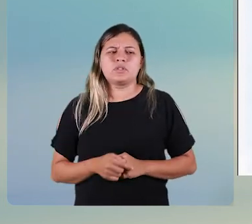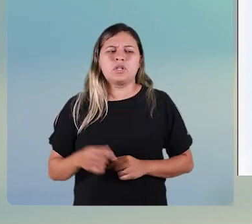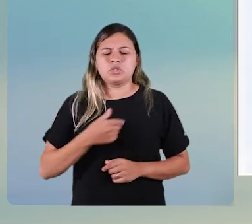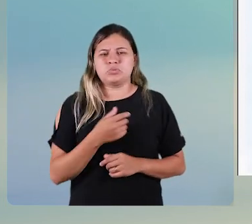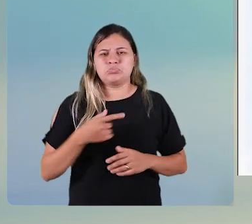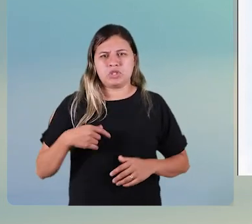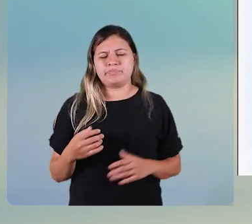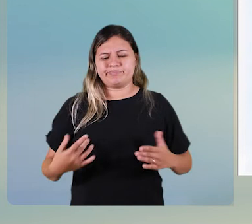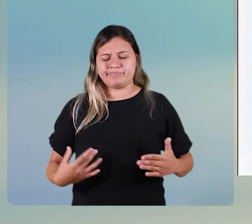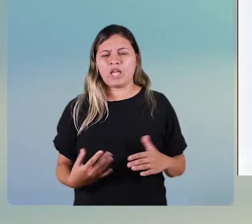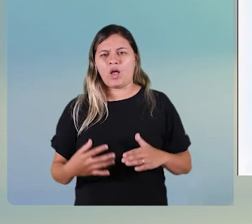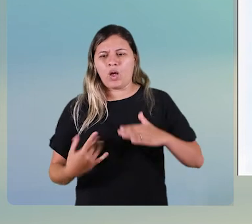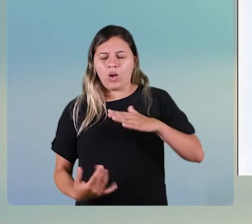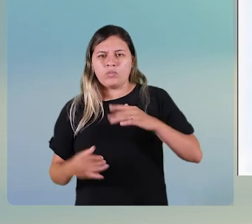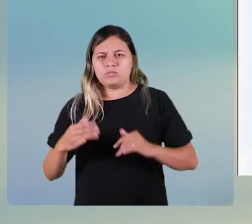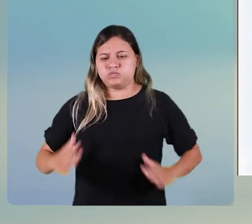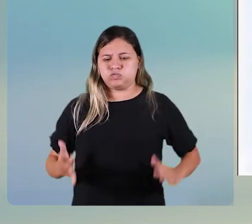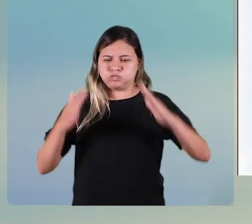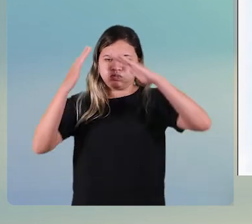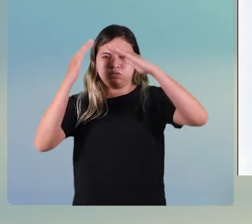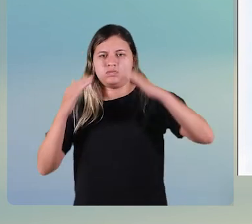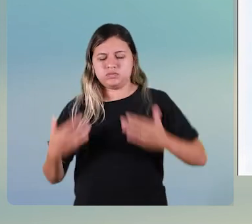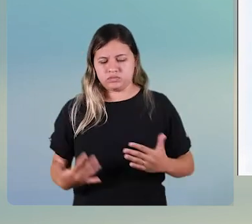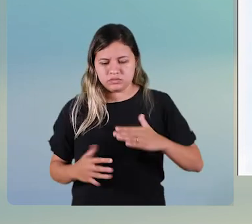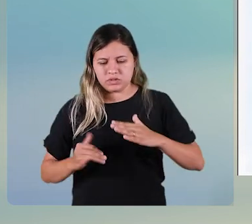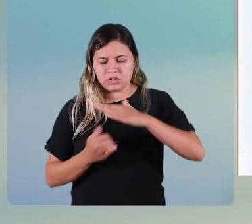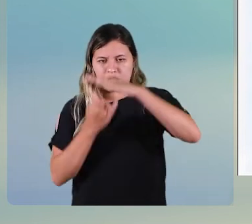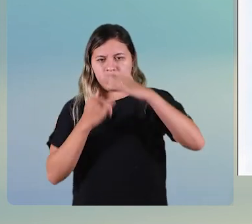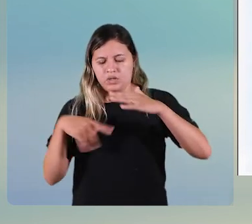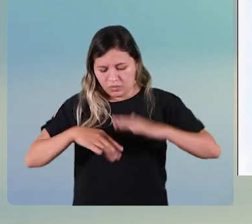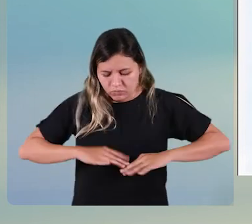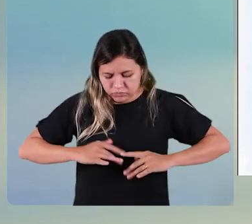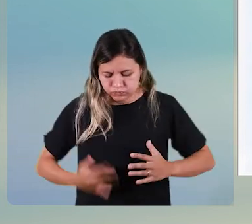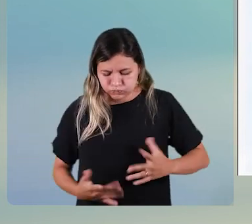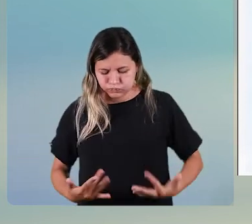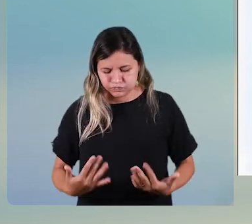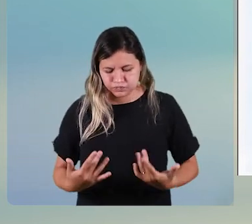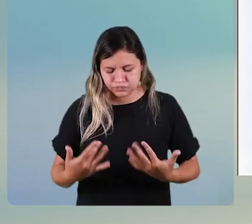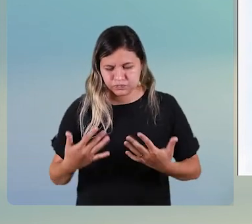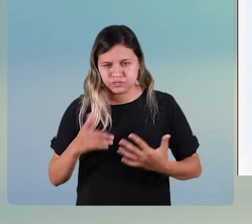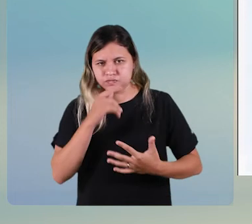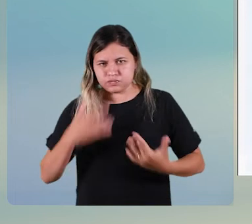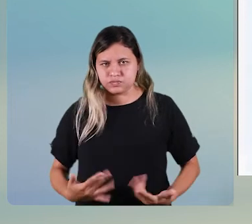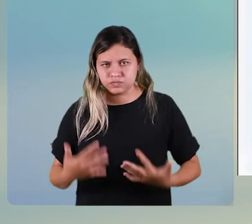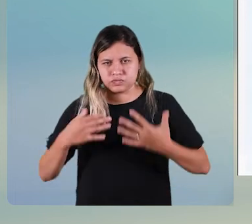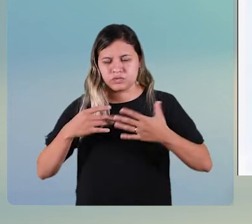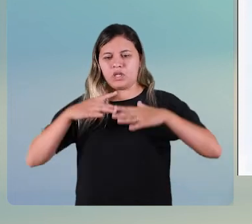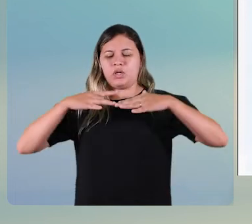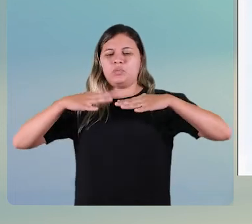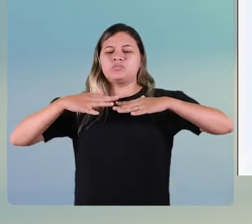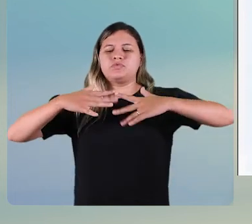a gente descarta essa água quente em um curso d'água, a gente afeta a solubilidade do oxigênio, do gás oxigênio dissolvido